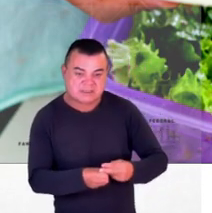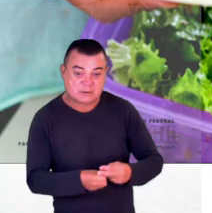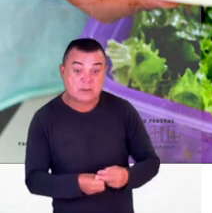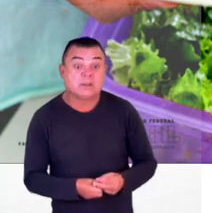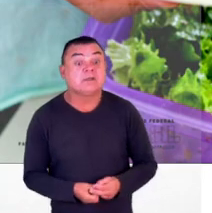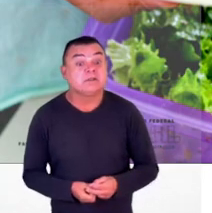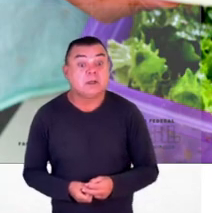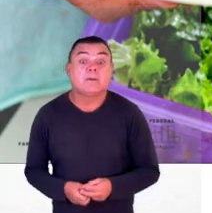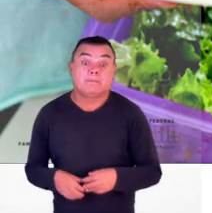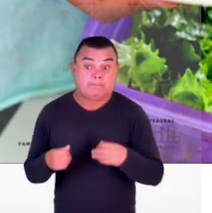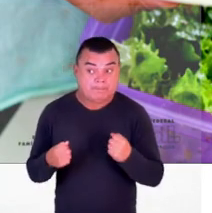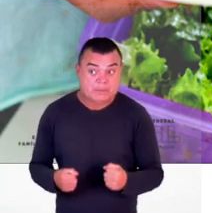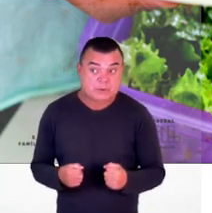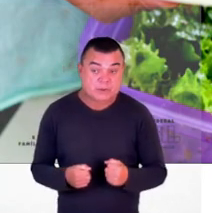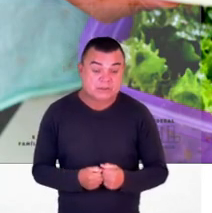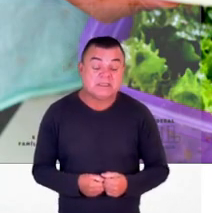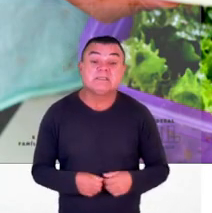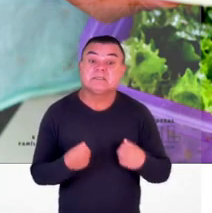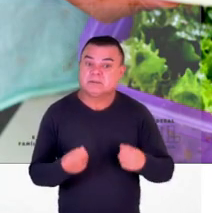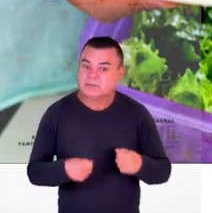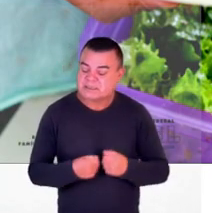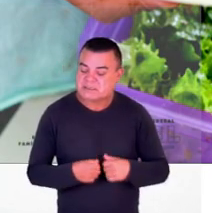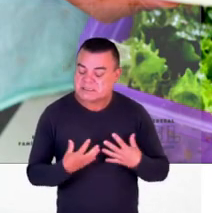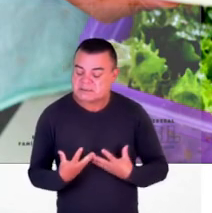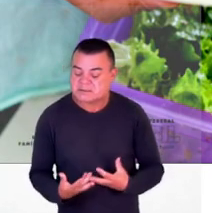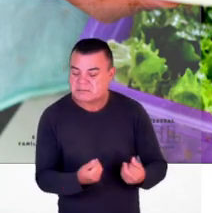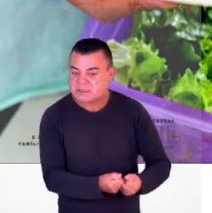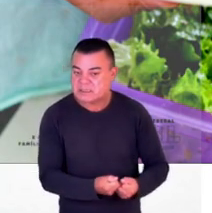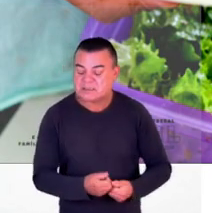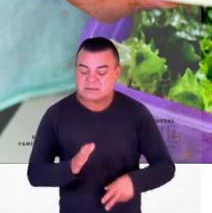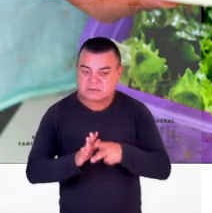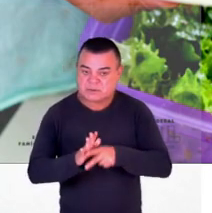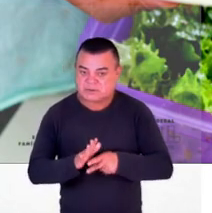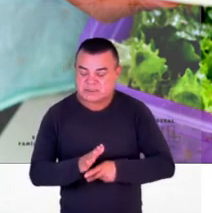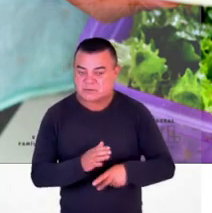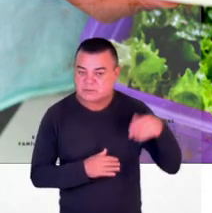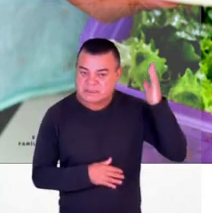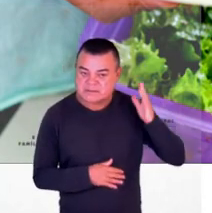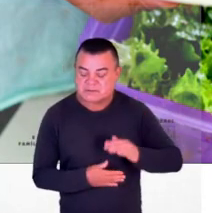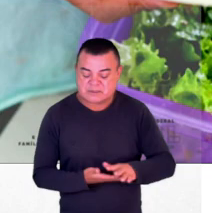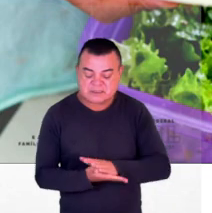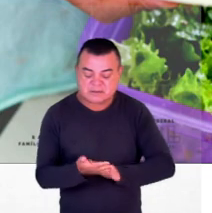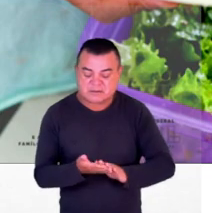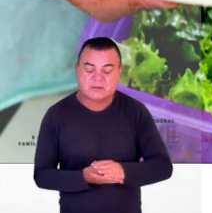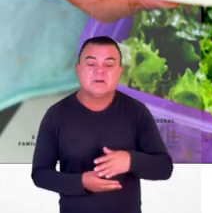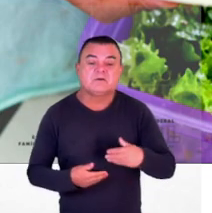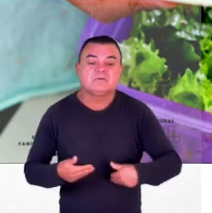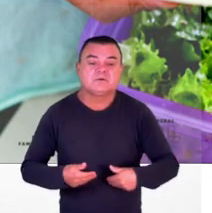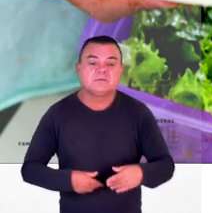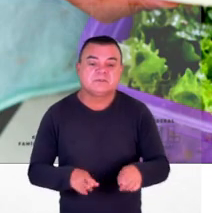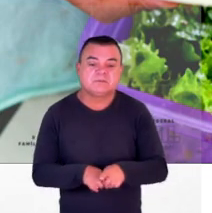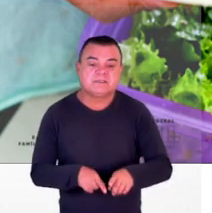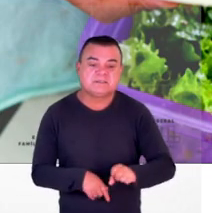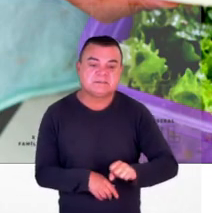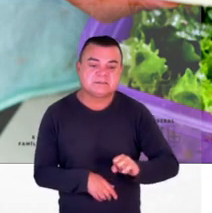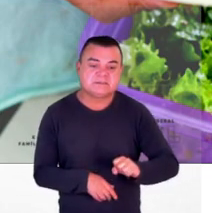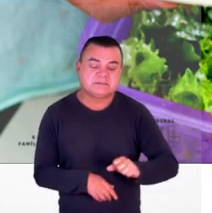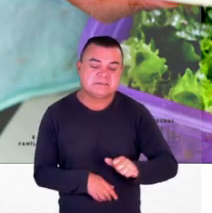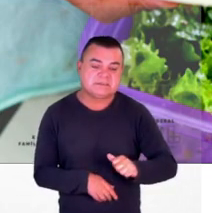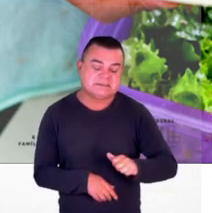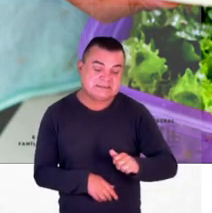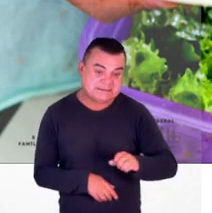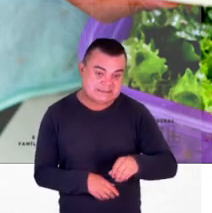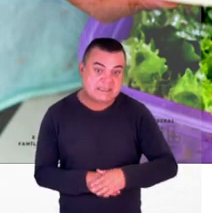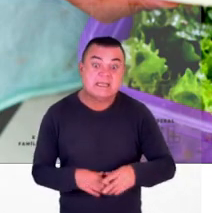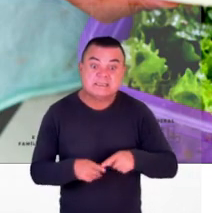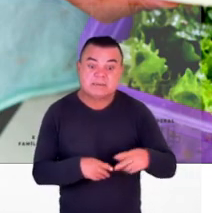eh podem e devem aderir ao plano Brasil sem fome e ao cisan eh comentar um pouquinho sobre a a